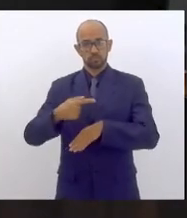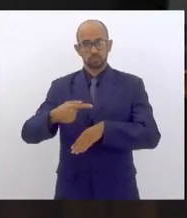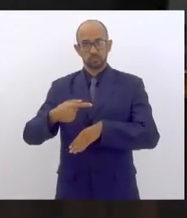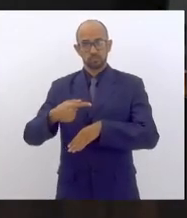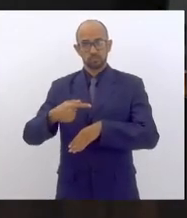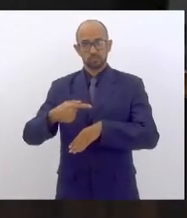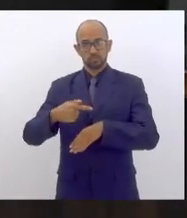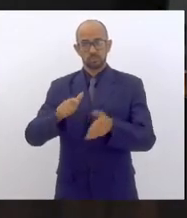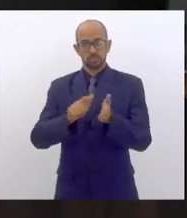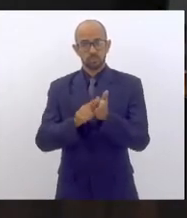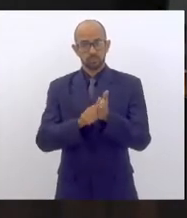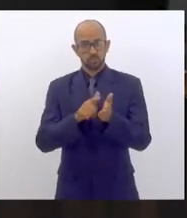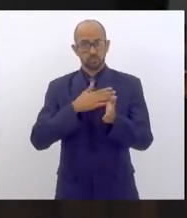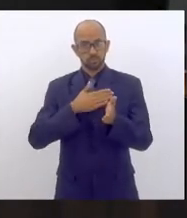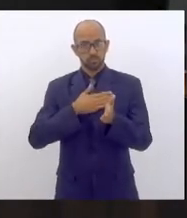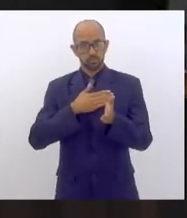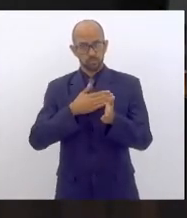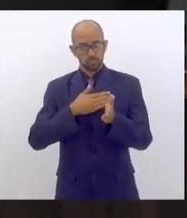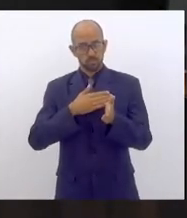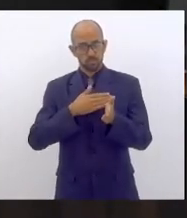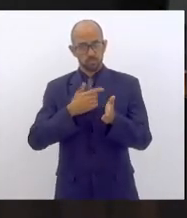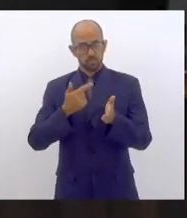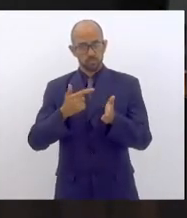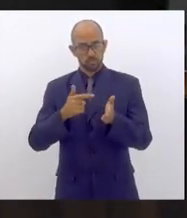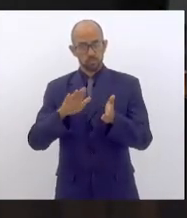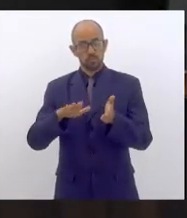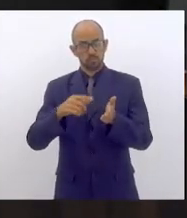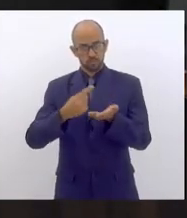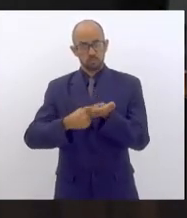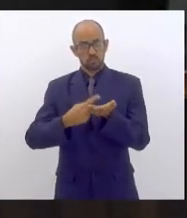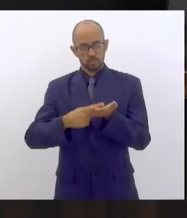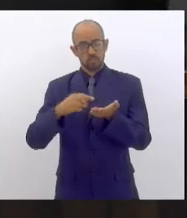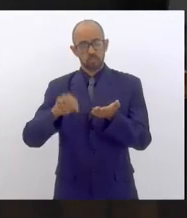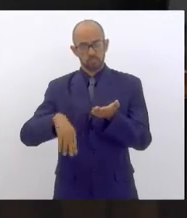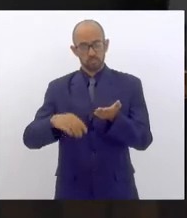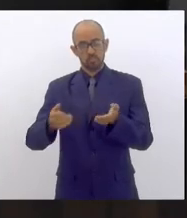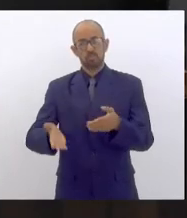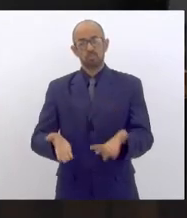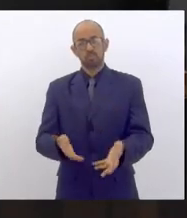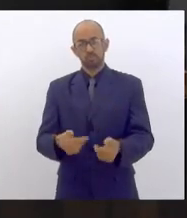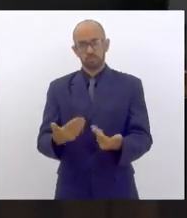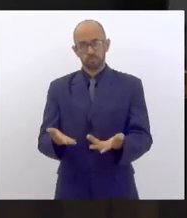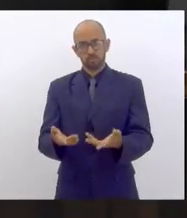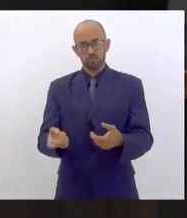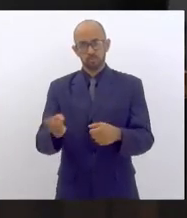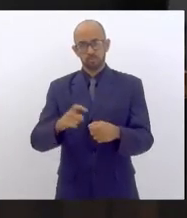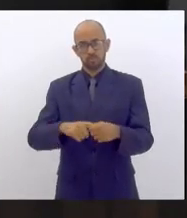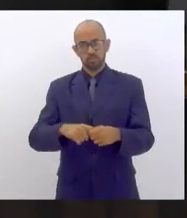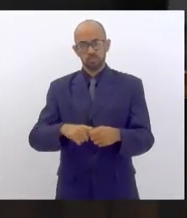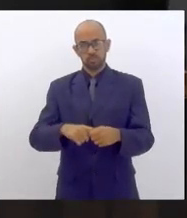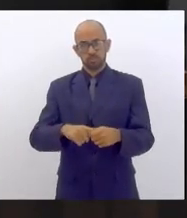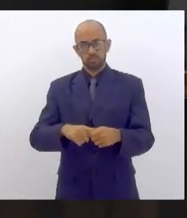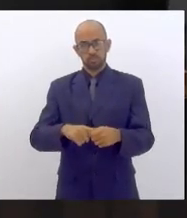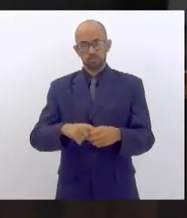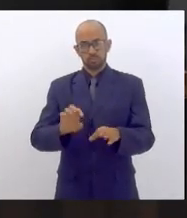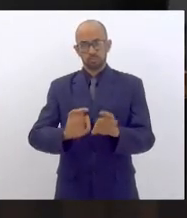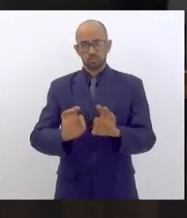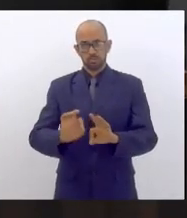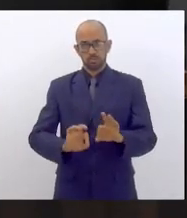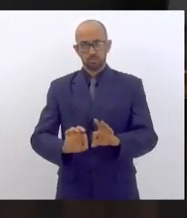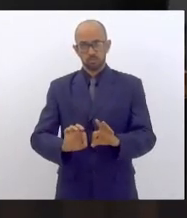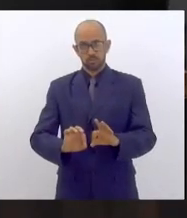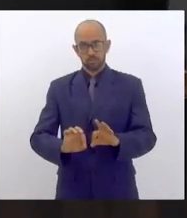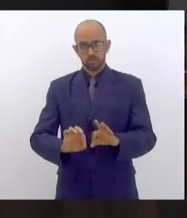aqui. Mas esse foi acordado, sim. Isso. Então, chamo os trabalhos à ordem. Não, você pediu 20. Chamo os trabalhos à